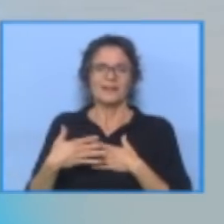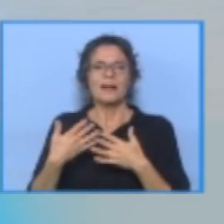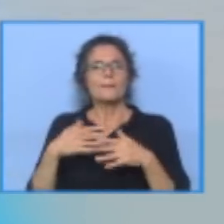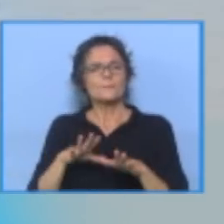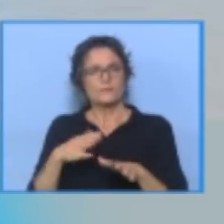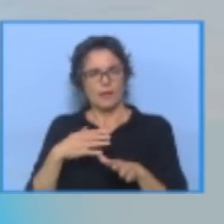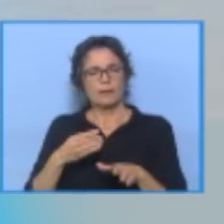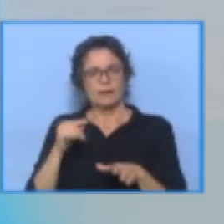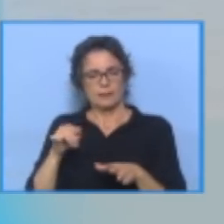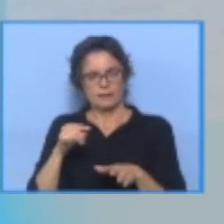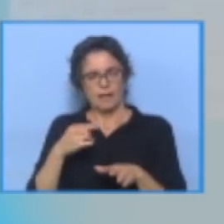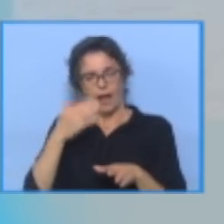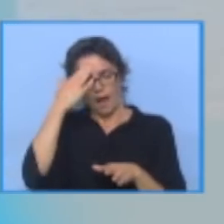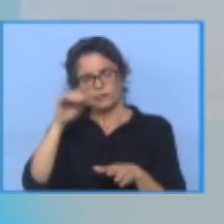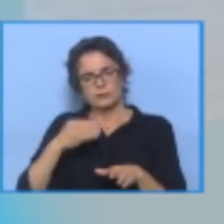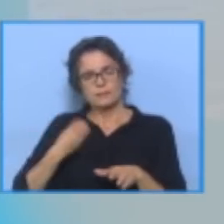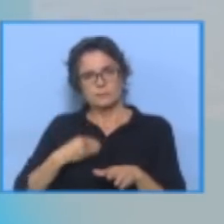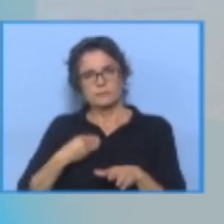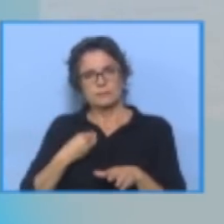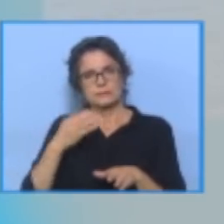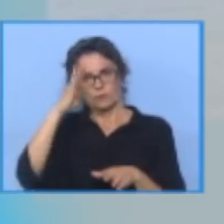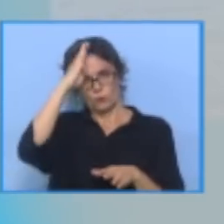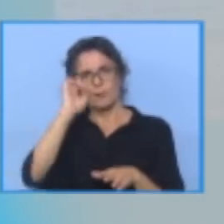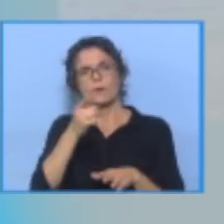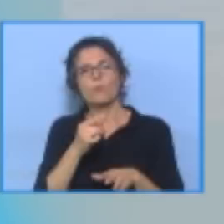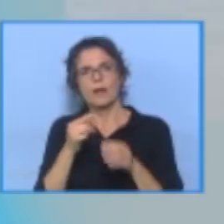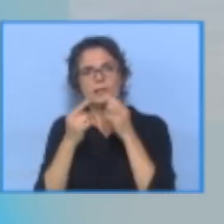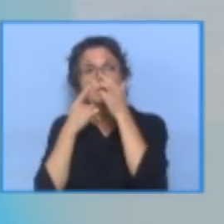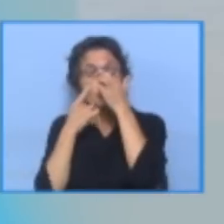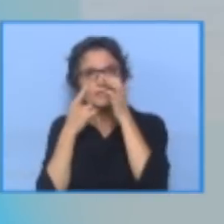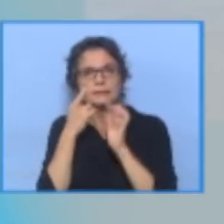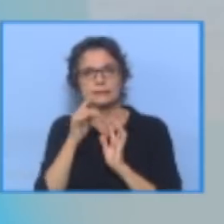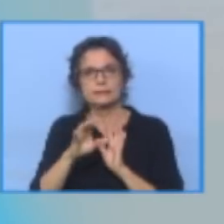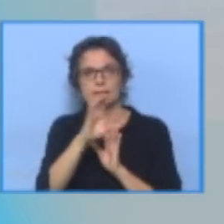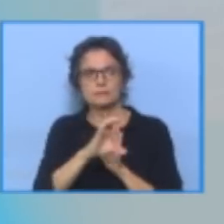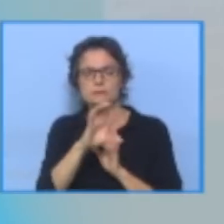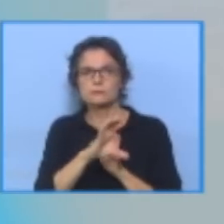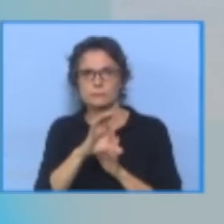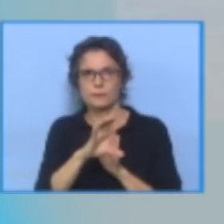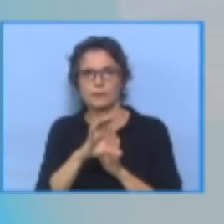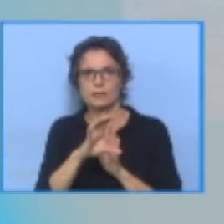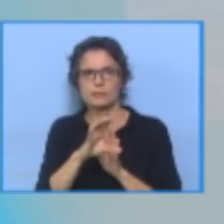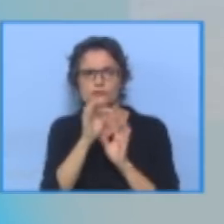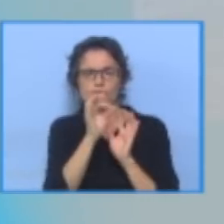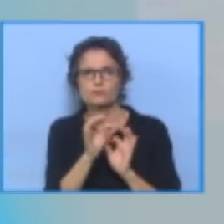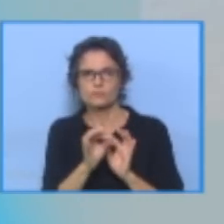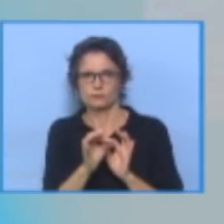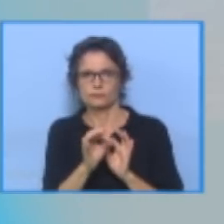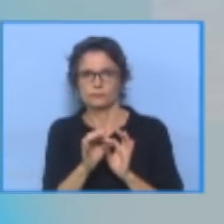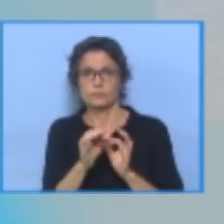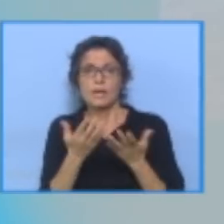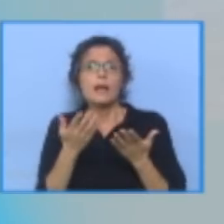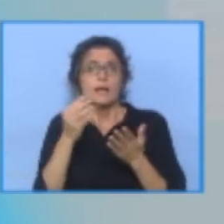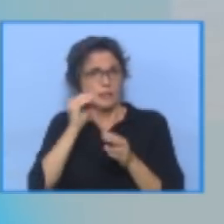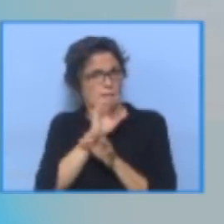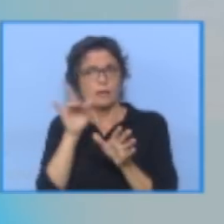a preocupação do Santo Padre de conhecer toda a realidade da Roménia, porque é uma visita pastoral, embora o Papa se apresenta sempre